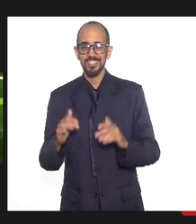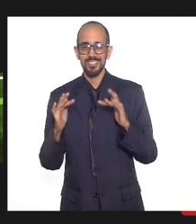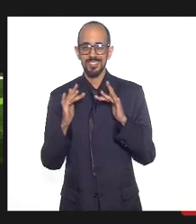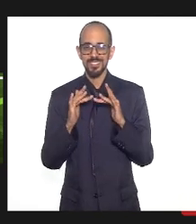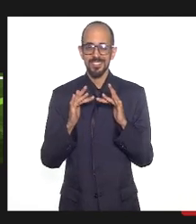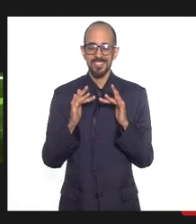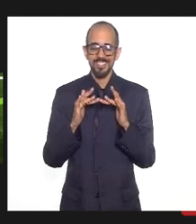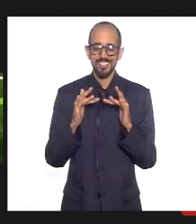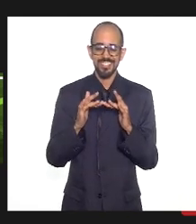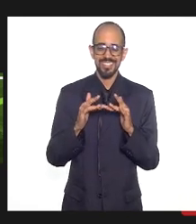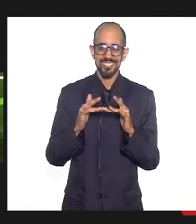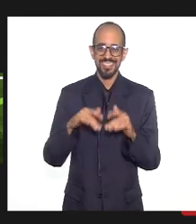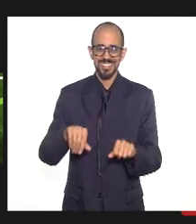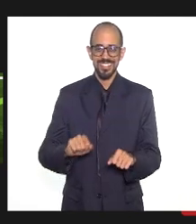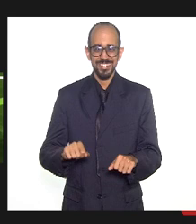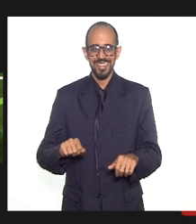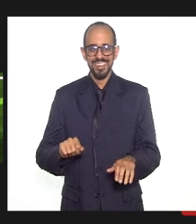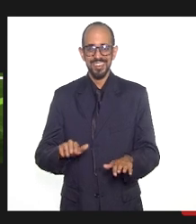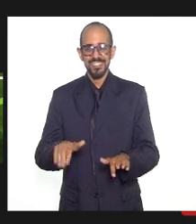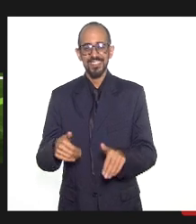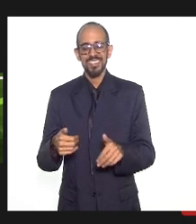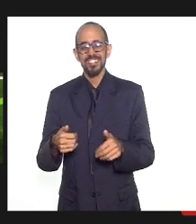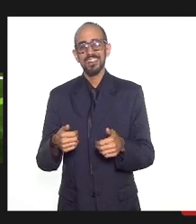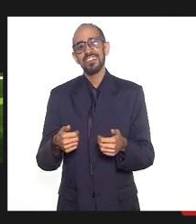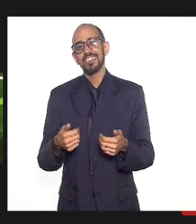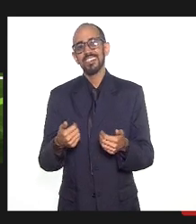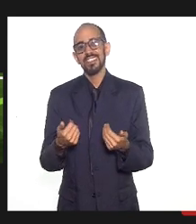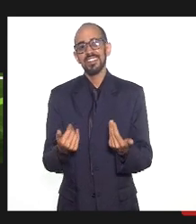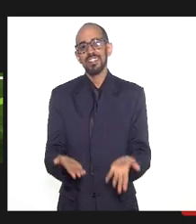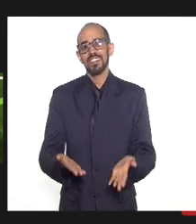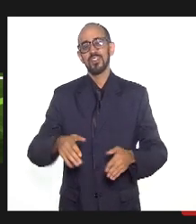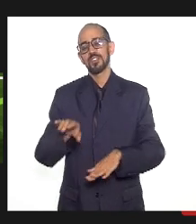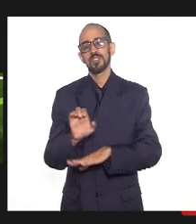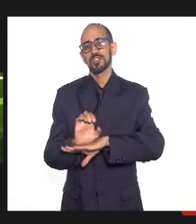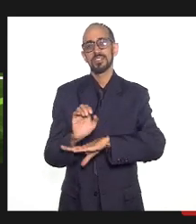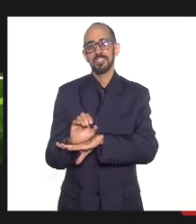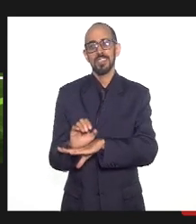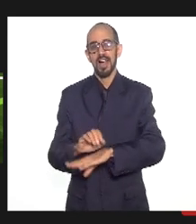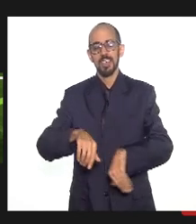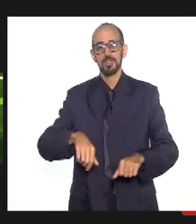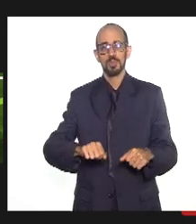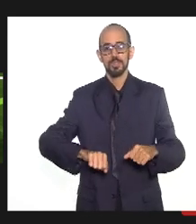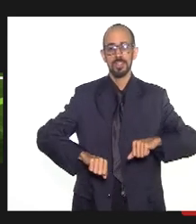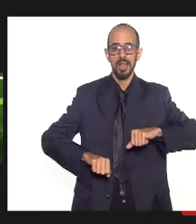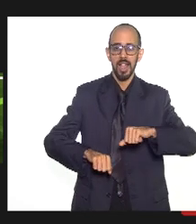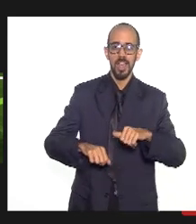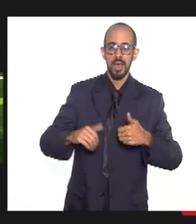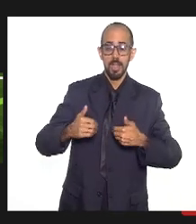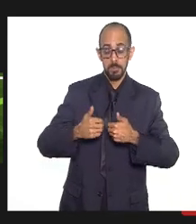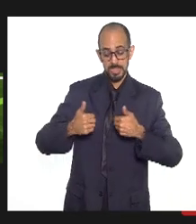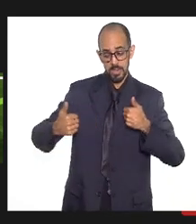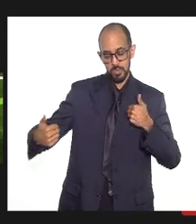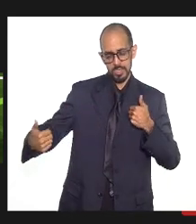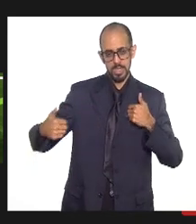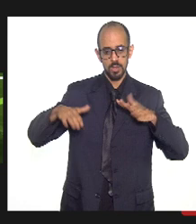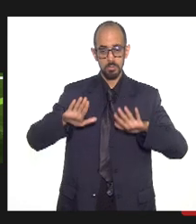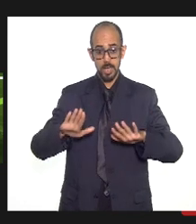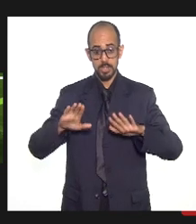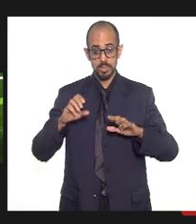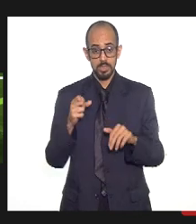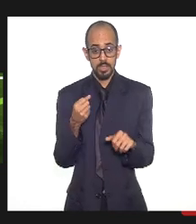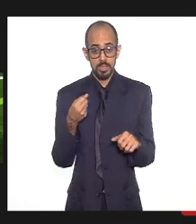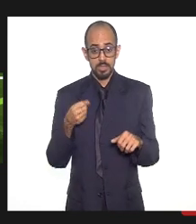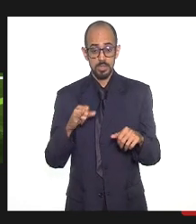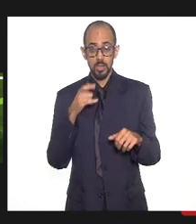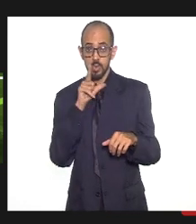e muitas vezes o município não nos reconhece, e o Estado está um pouquinho mais longe, mas assim, se tiver